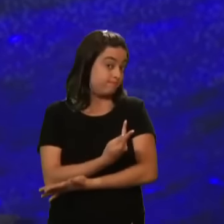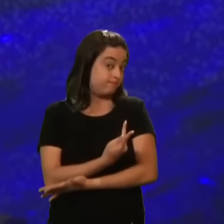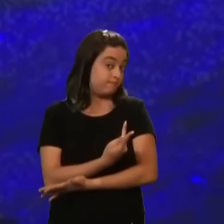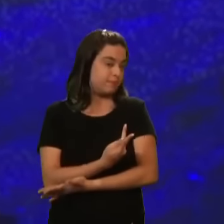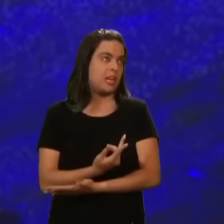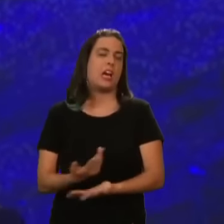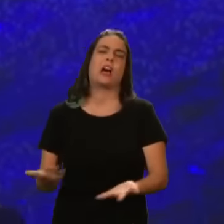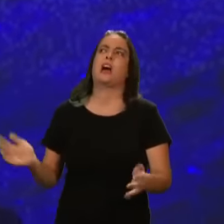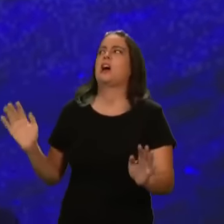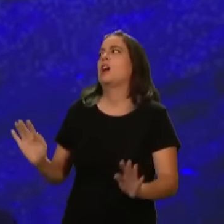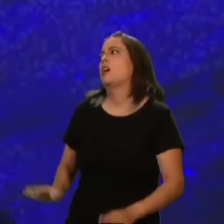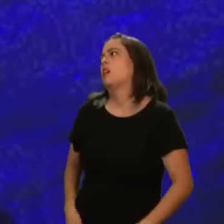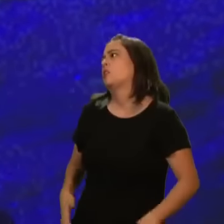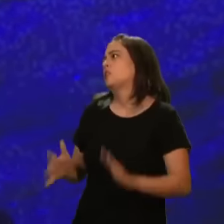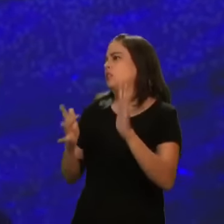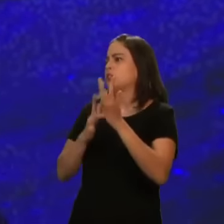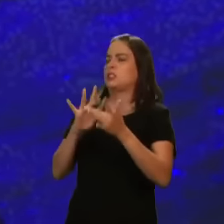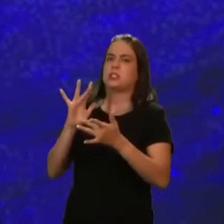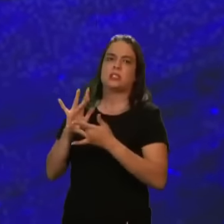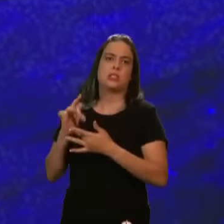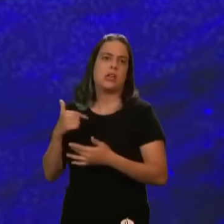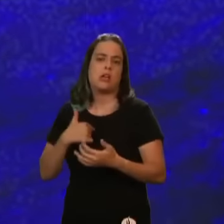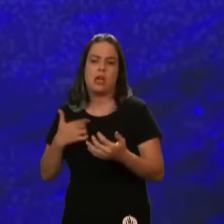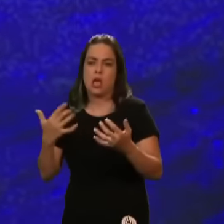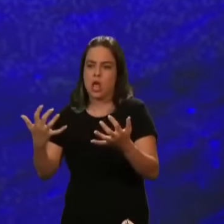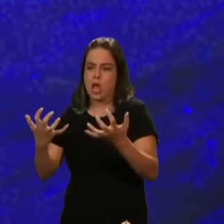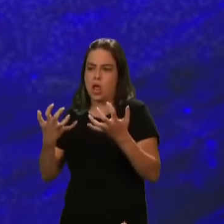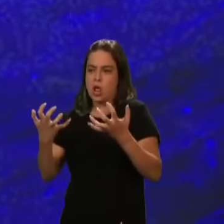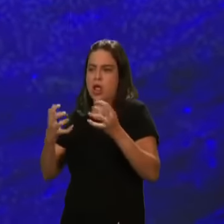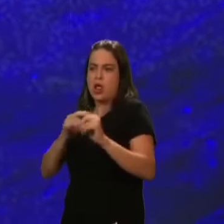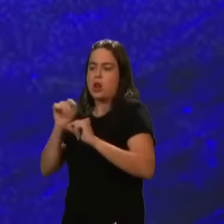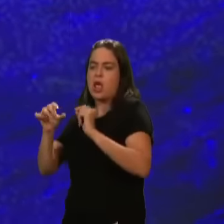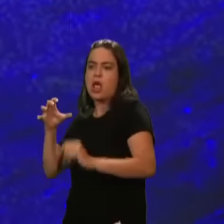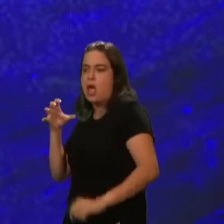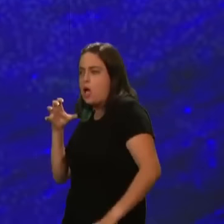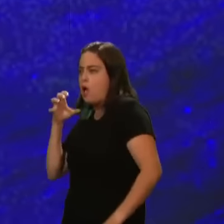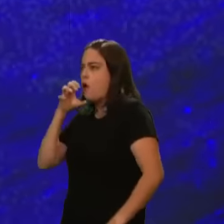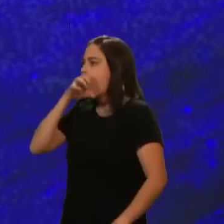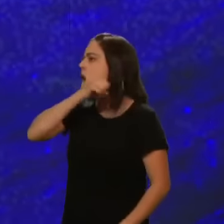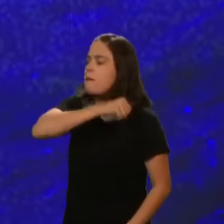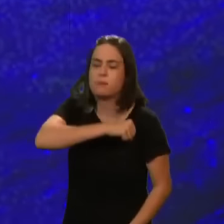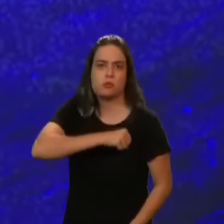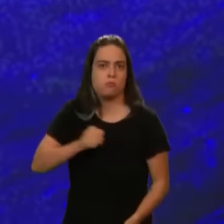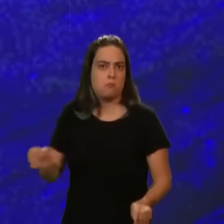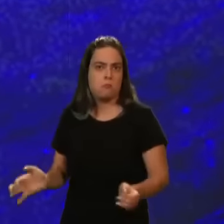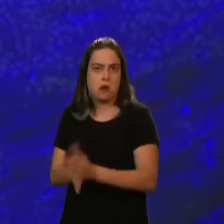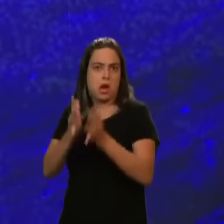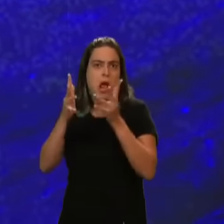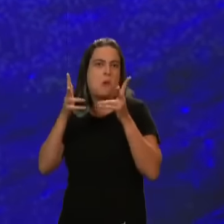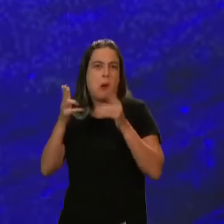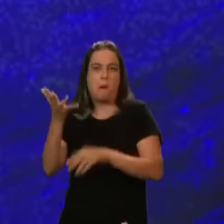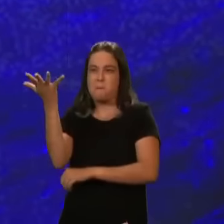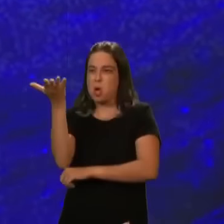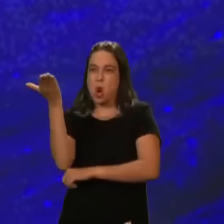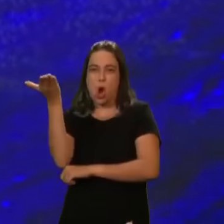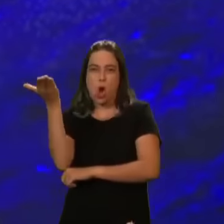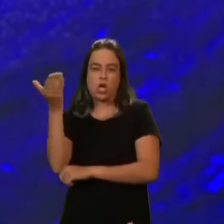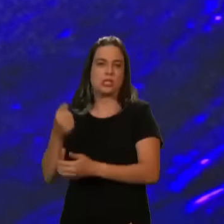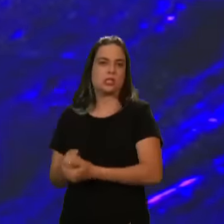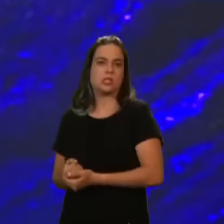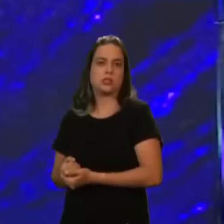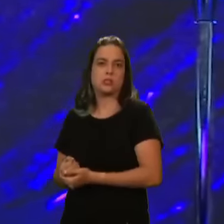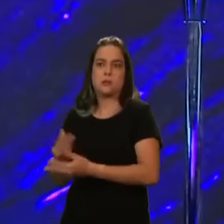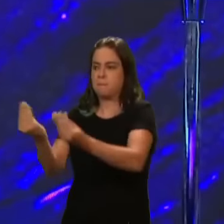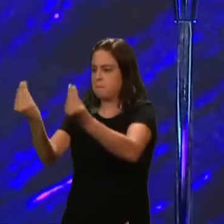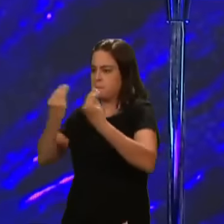Ah, não, Jesus, eu quero um reino de Deus de micro-ondas. Eu aperto pi, pi, pi, ti, ti, ti, e eu já